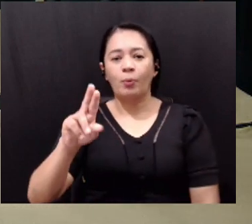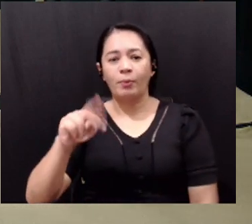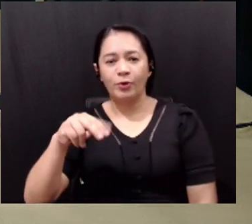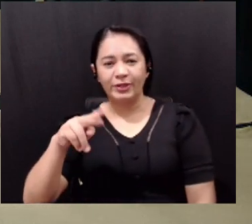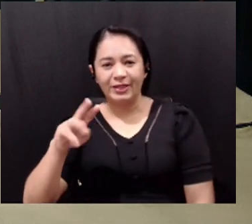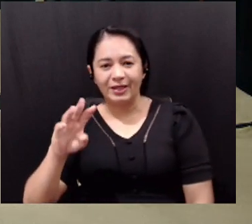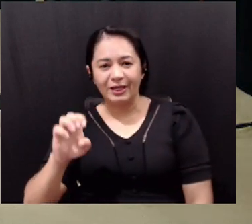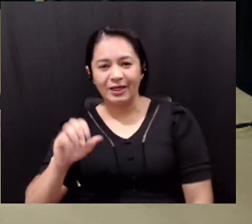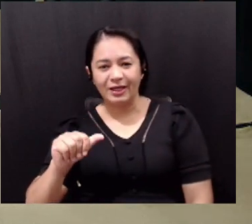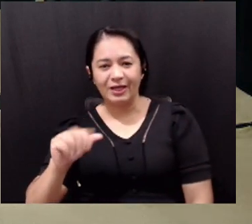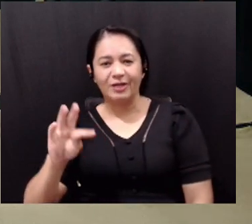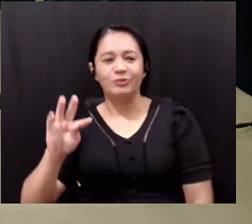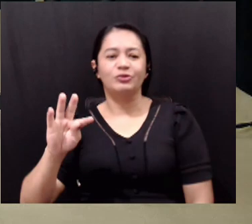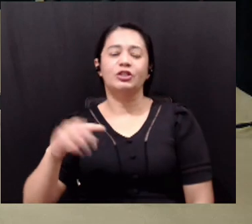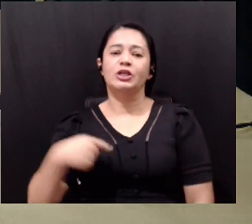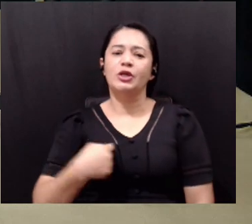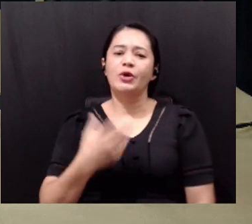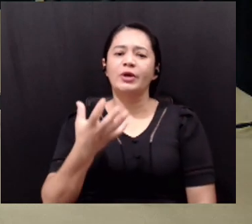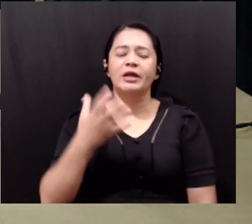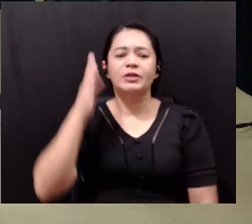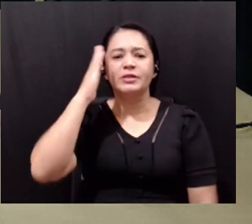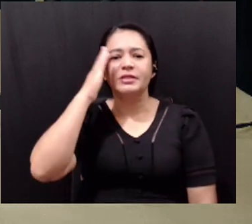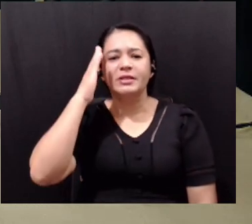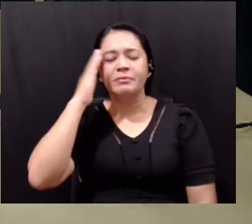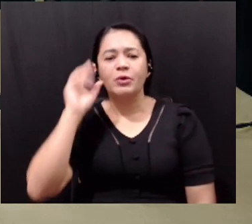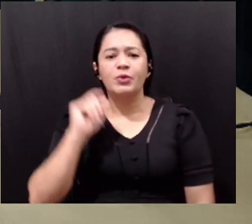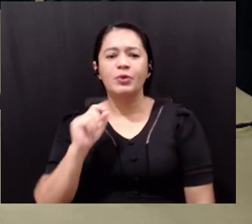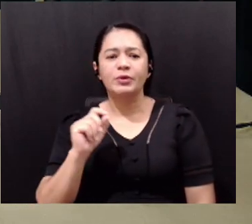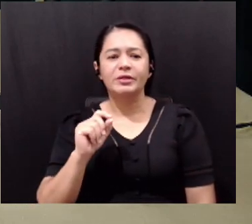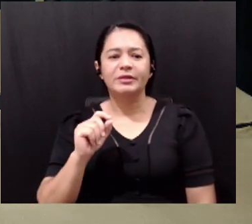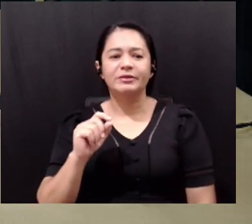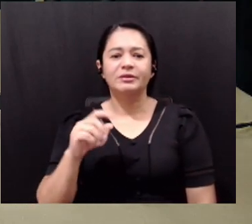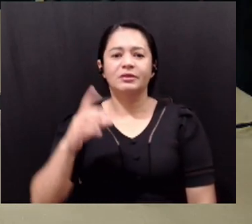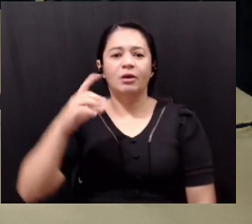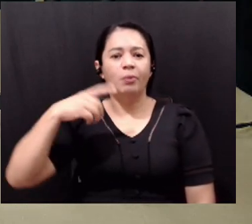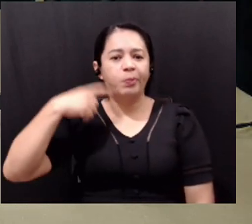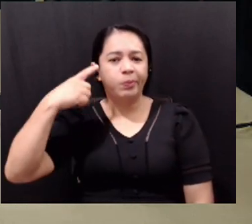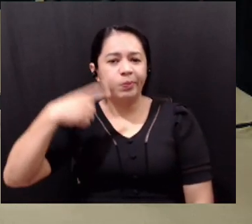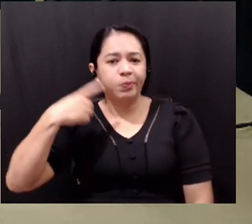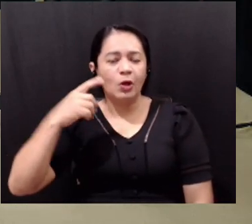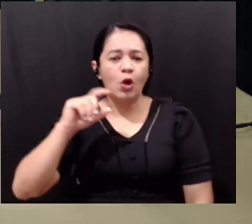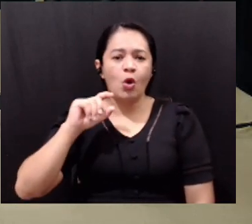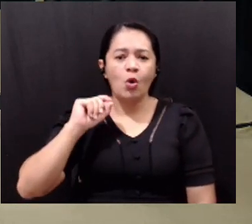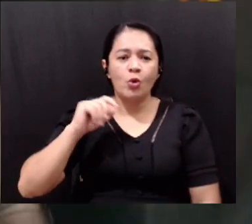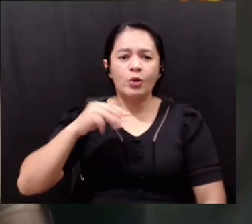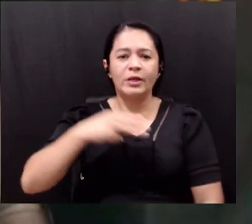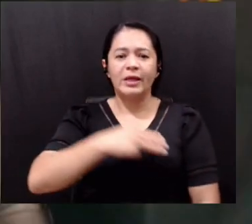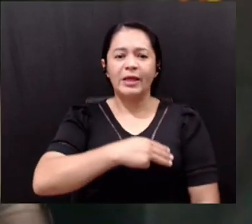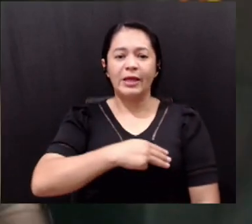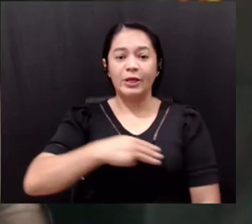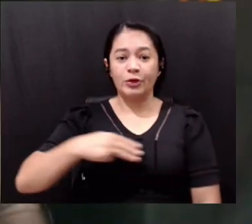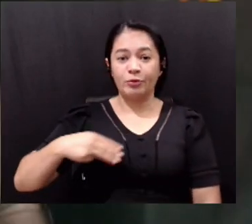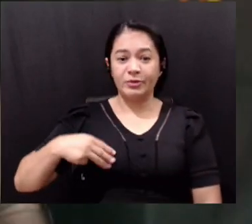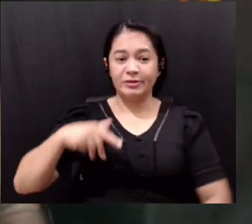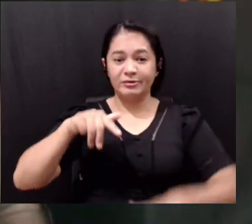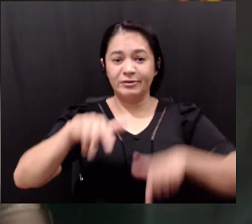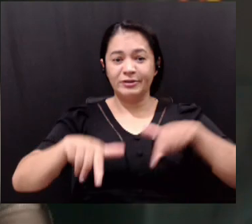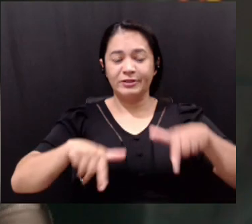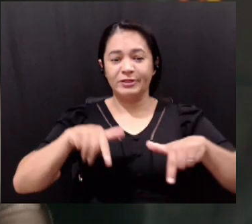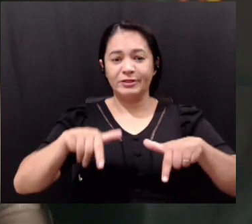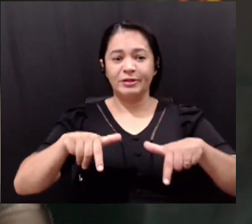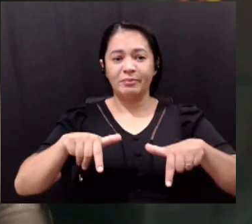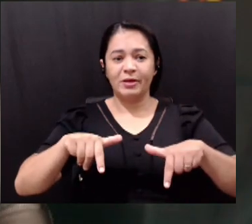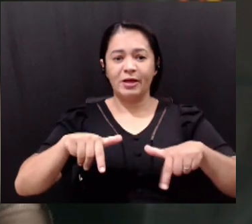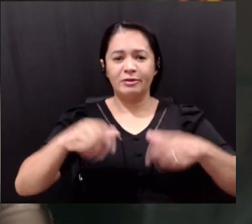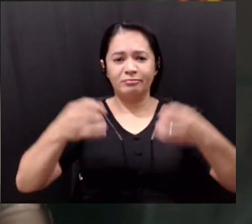eu queria saber da nossa advogada, a doutora Adriana, o que o Ministério do Trabalho preconiza quando a gente fala